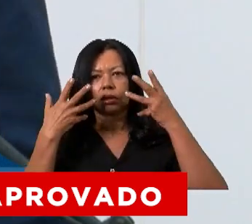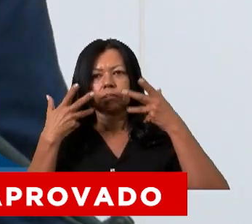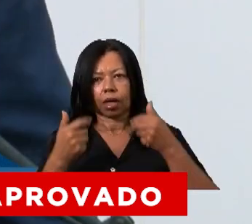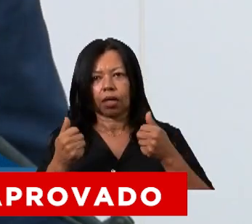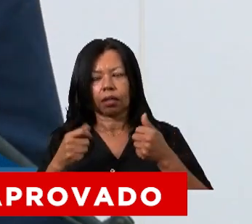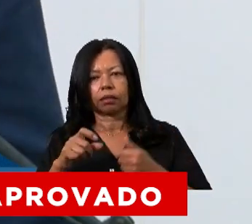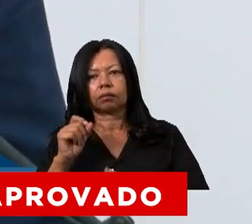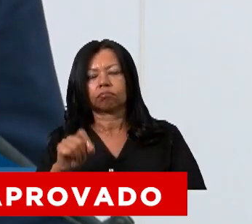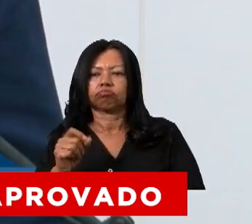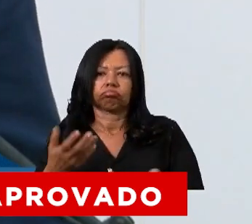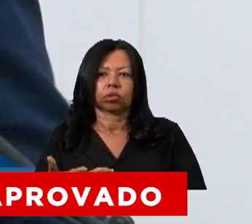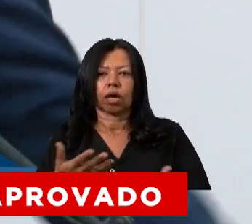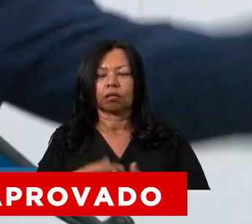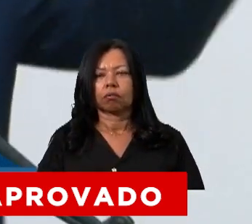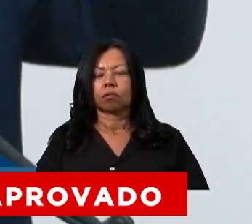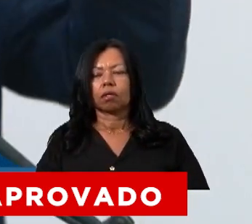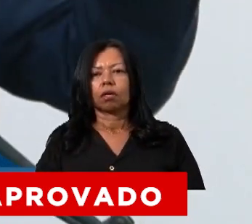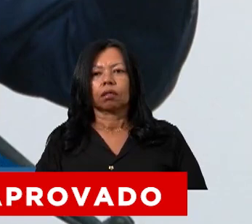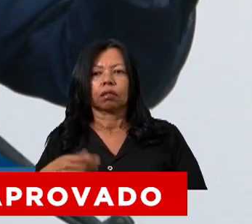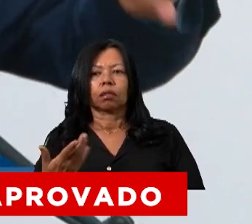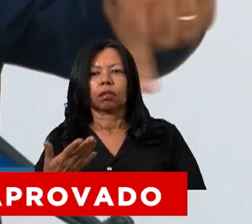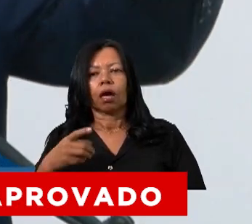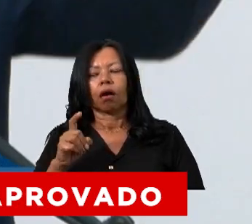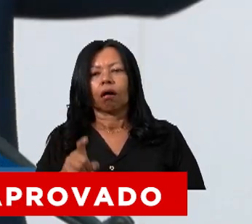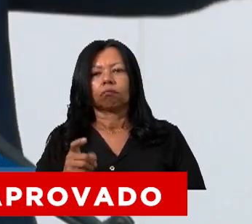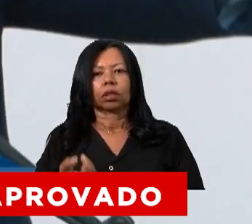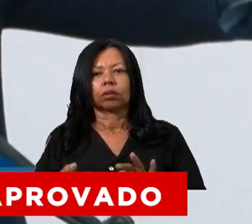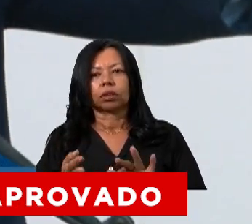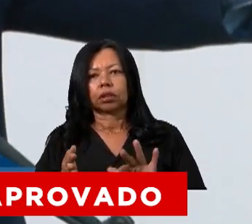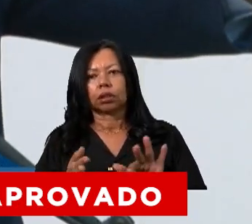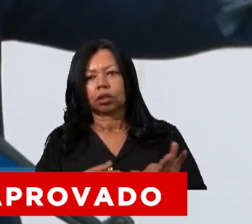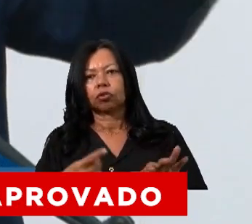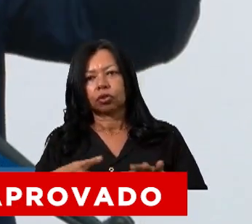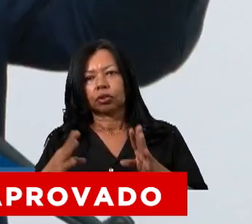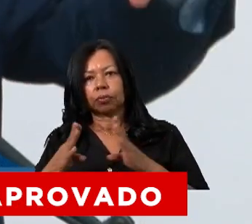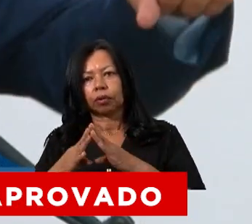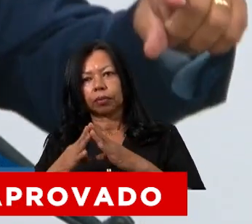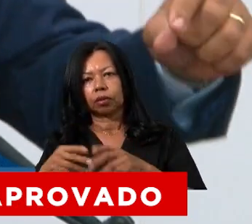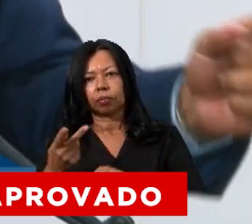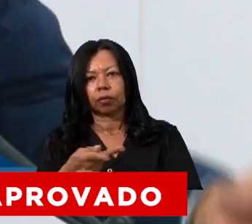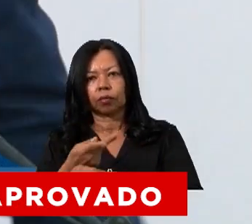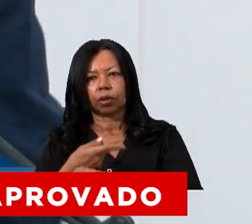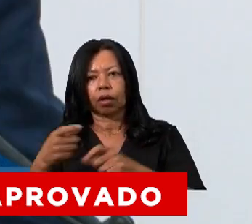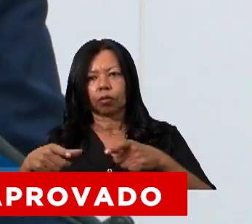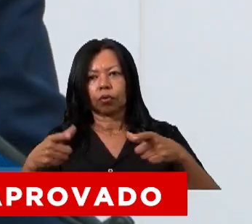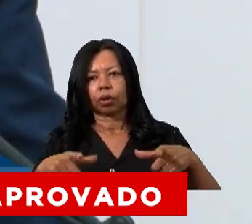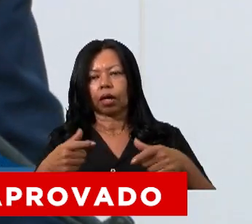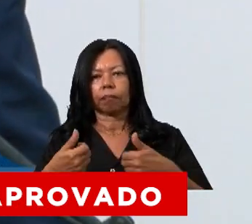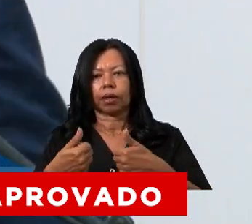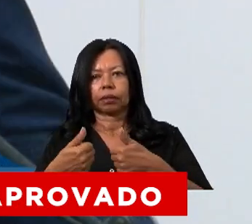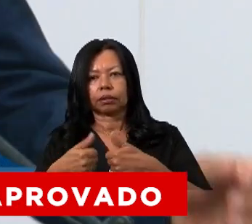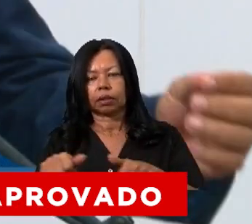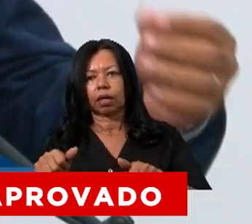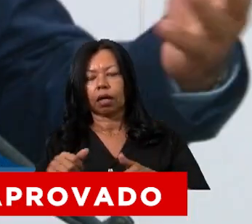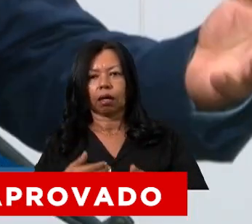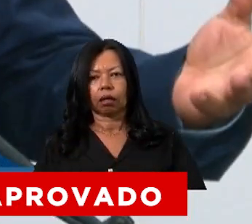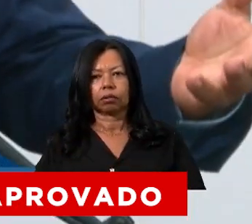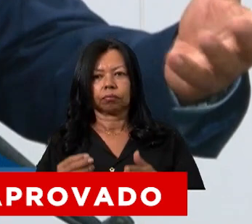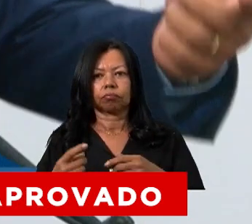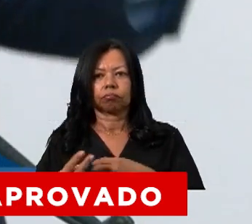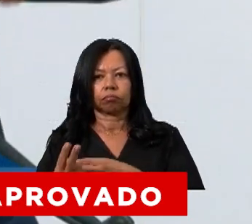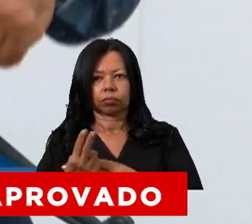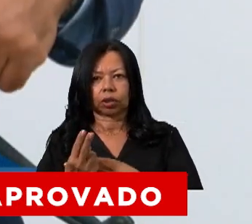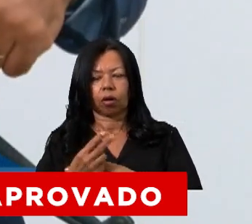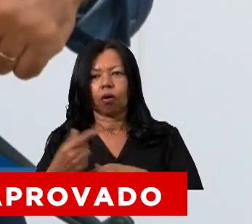grande, vereador Afonsinho, e por muitas vezes eles deixam de ir para o abrigo ou procurar qualquer tipo de